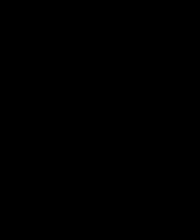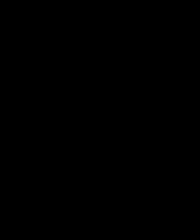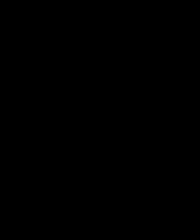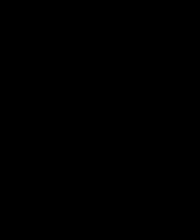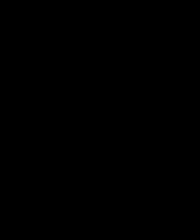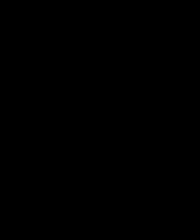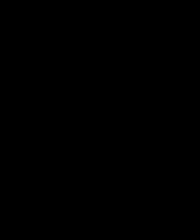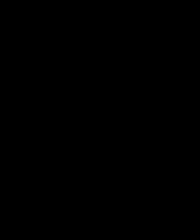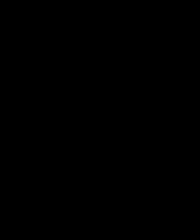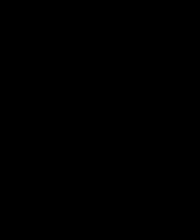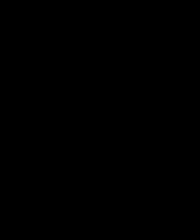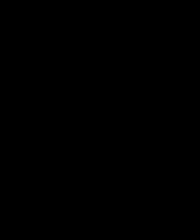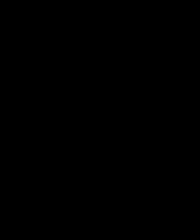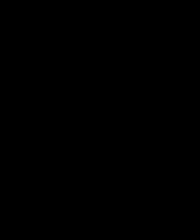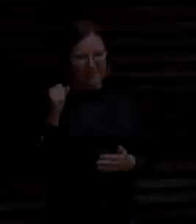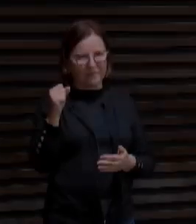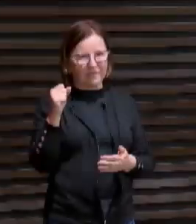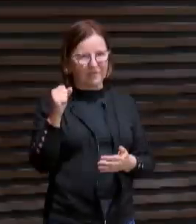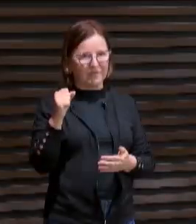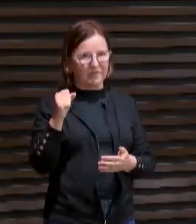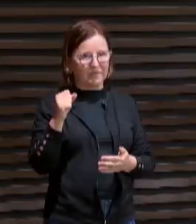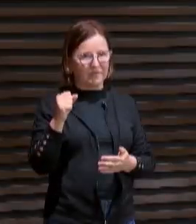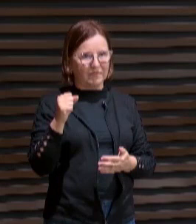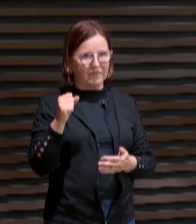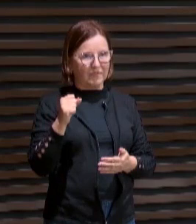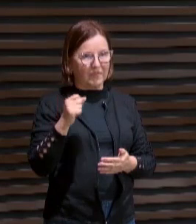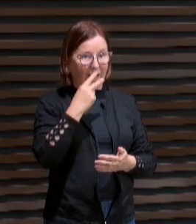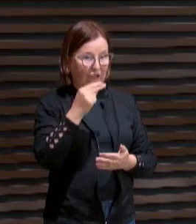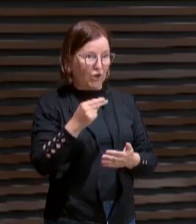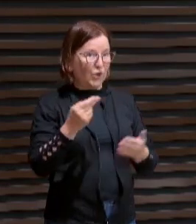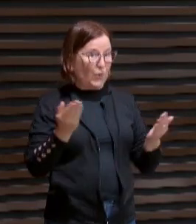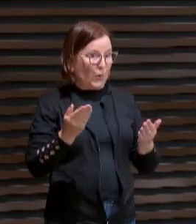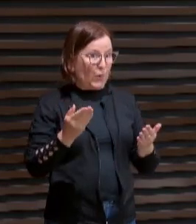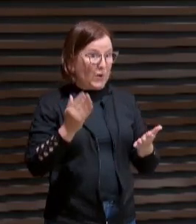18. Eu acho que hoje eu saio do capítulo 18.